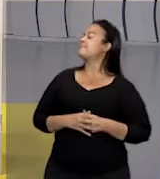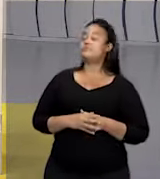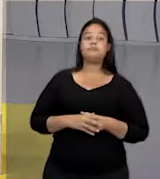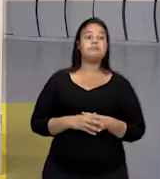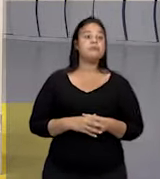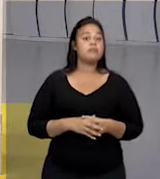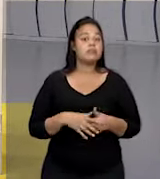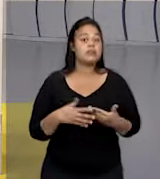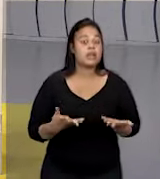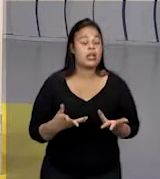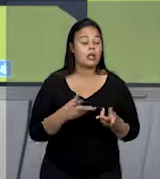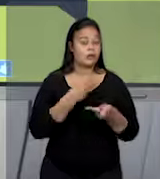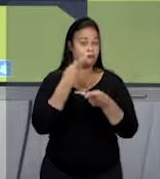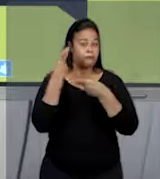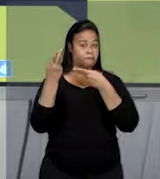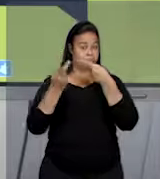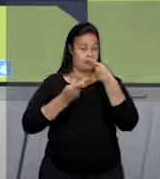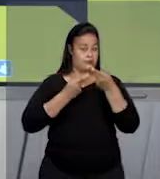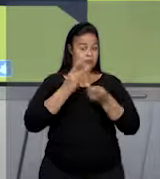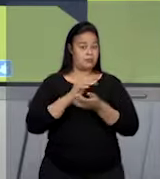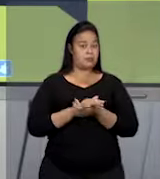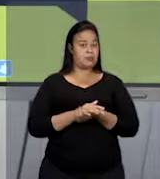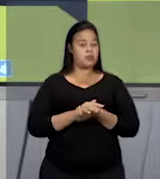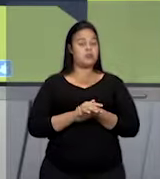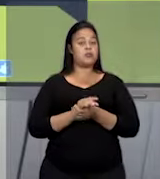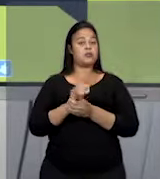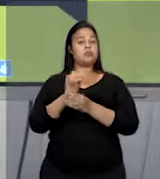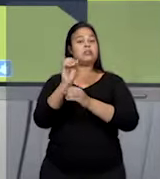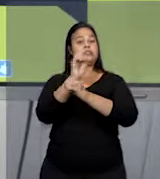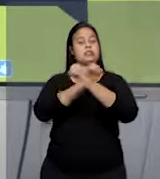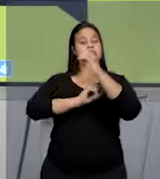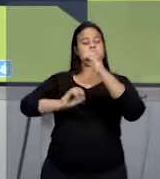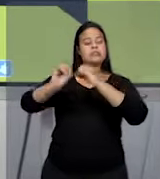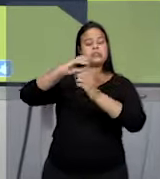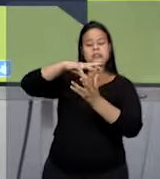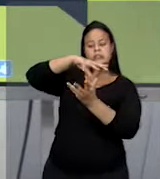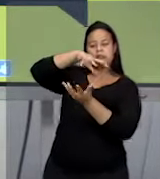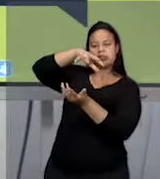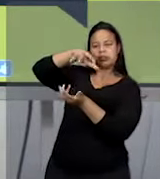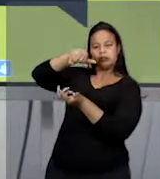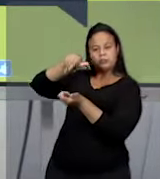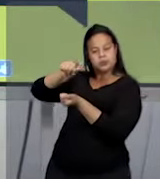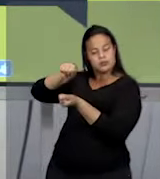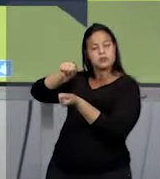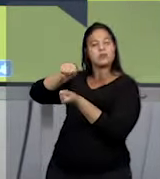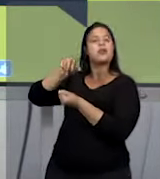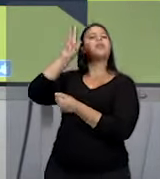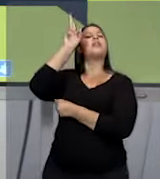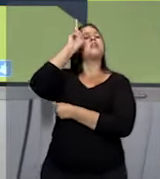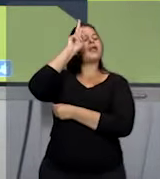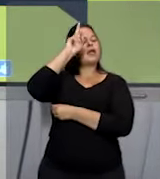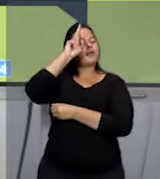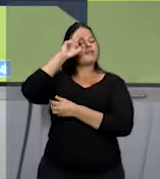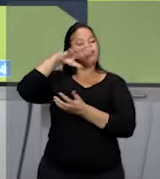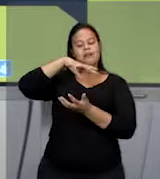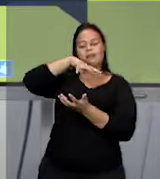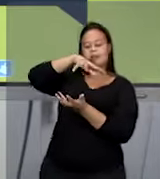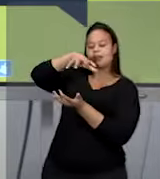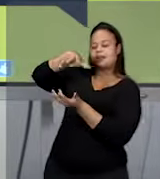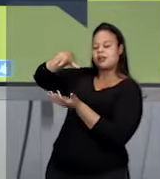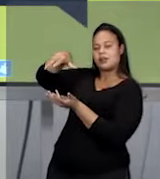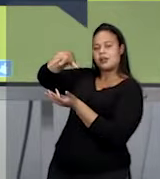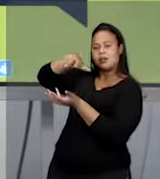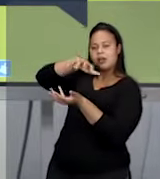Quando nós falamos de sistema solar, nós lembramos que existem astros diferentes. Tem